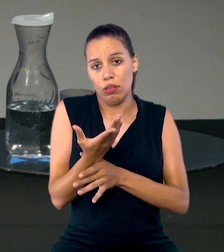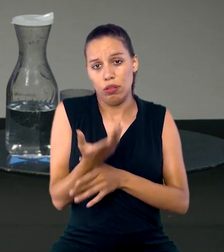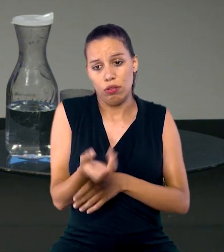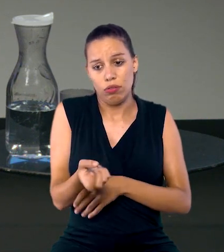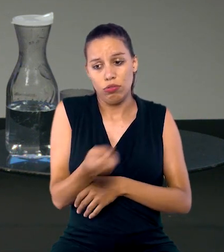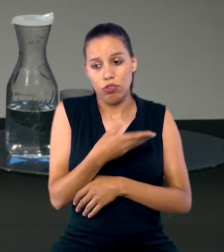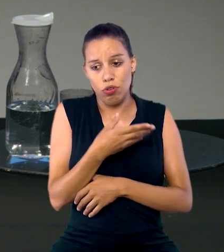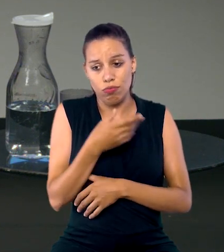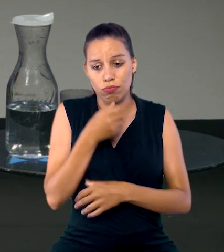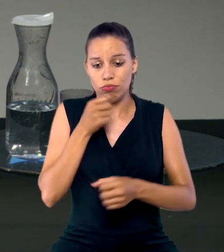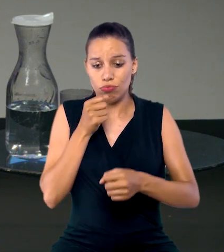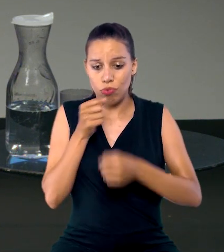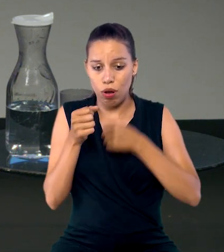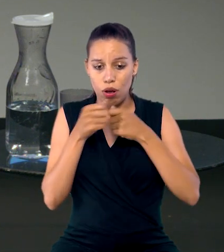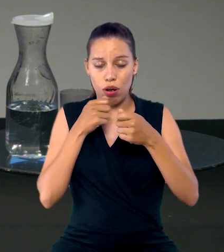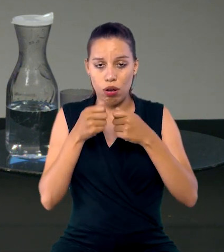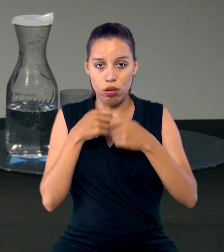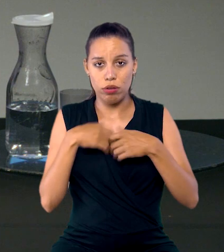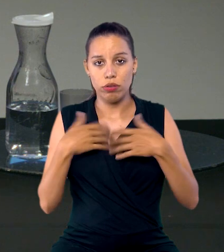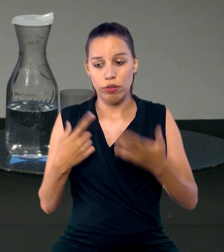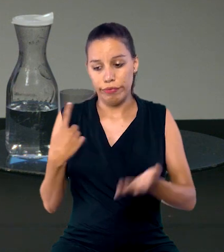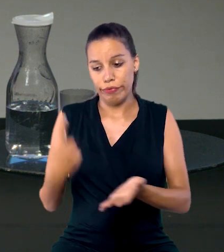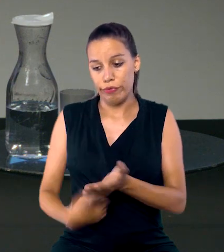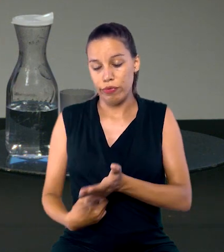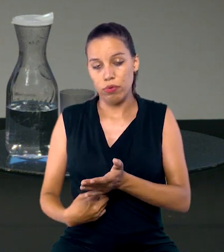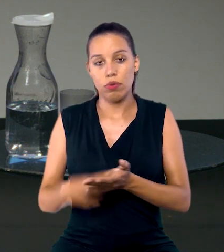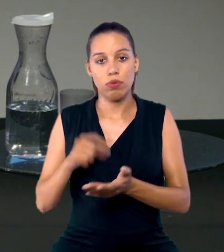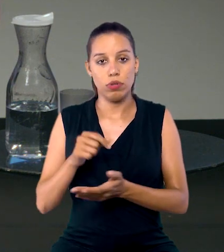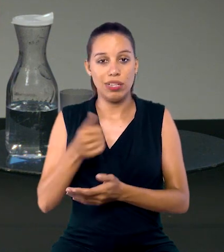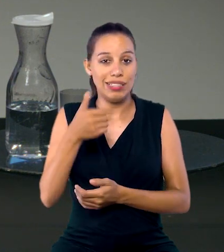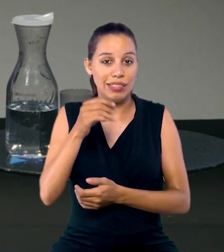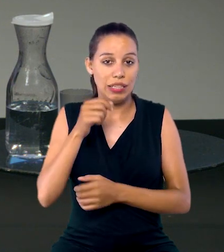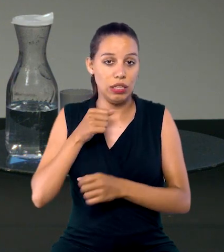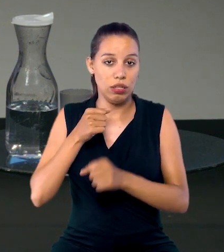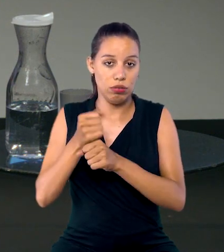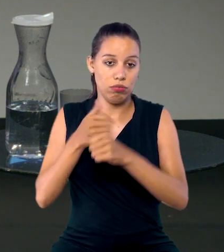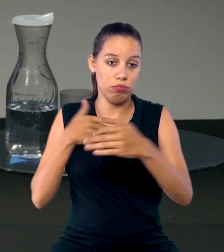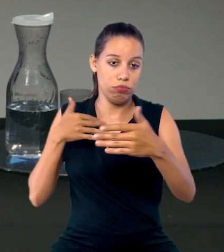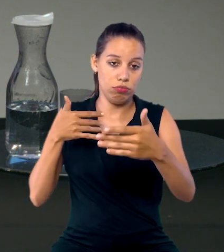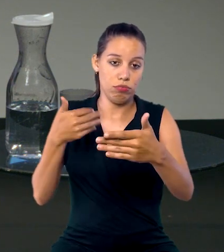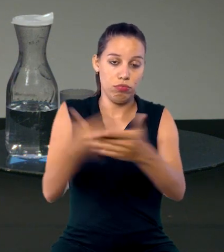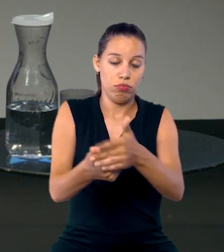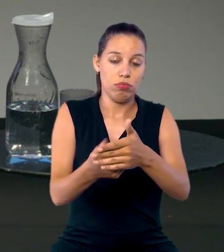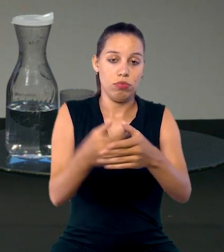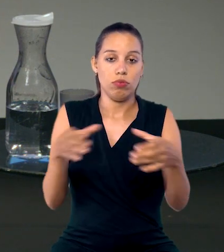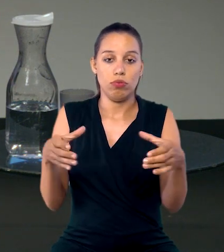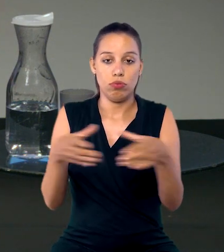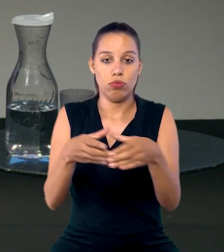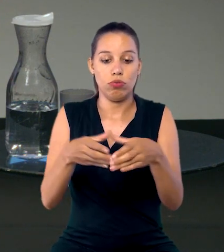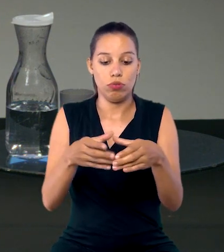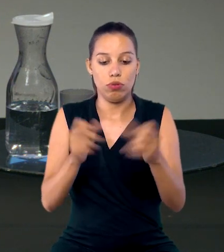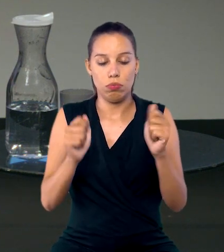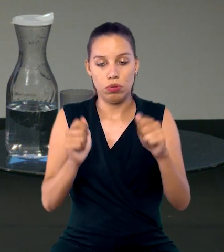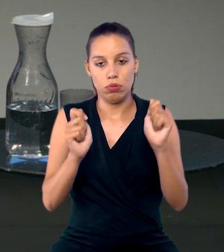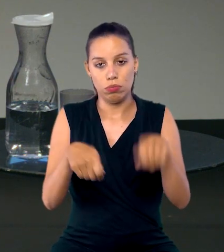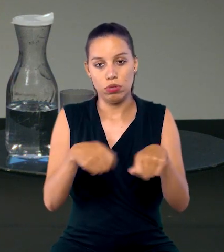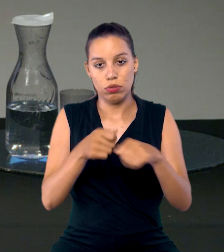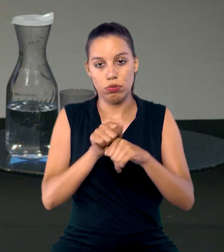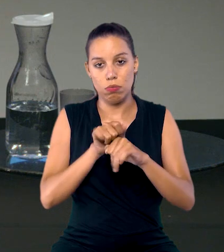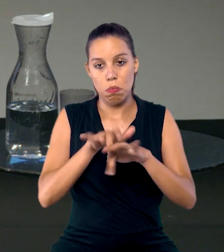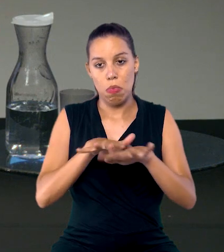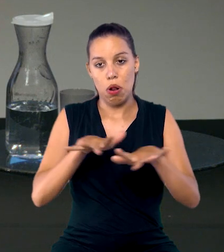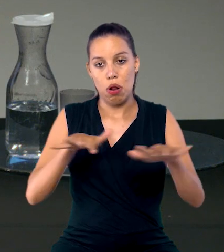vão surgir novos jornalismos. E o nosso compromisso é de, em 10 anos, essa equipe Ponte está